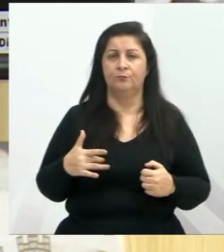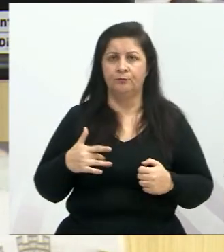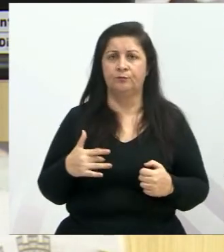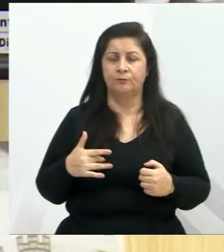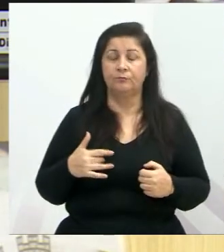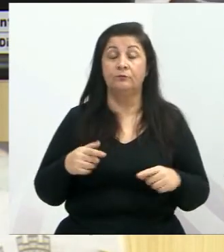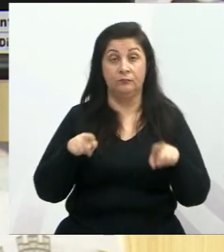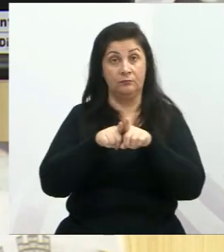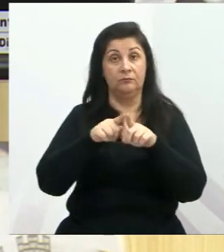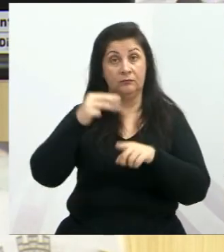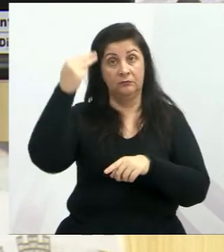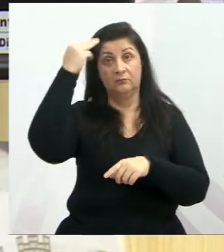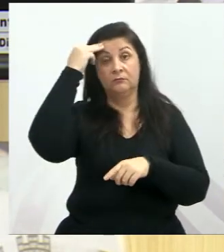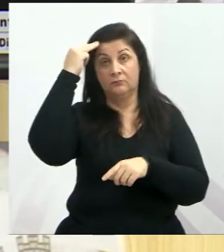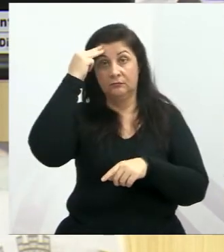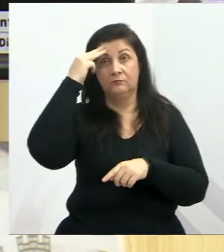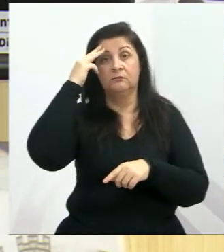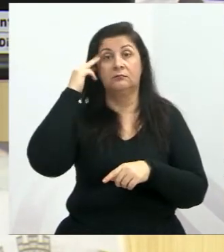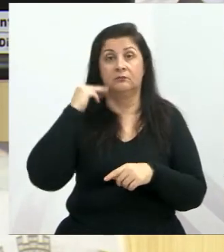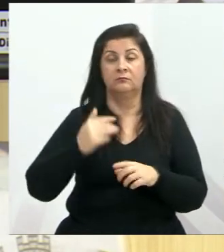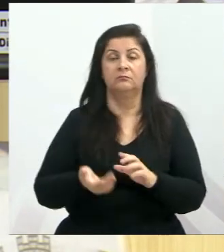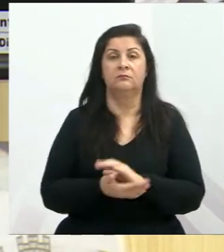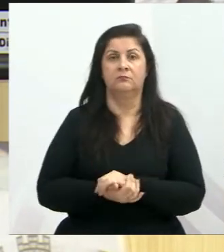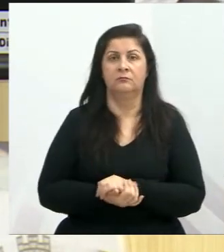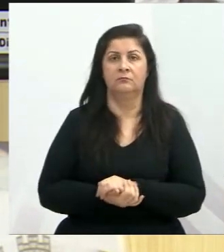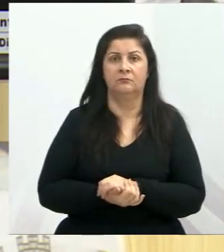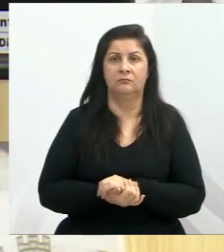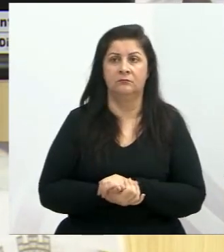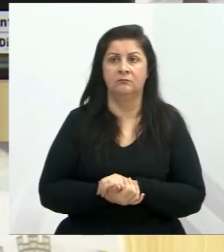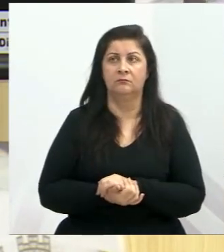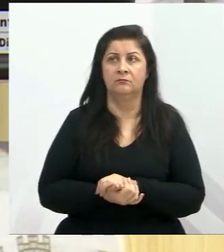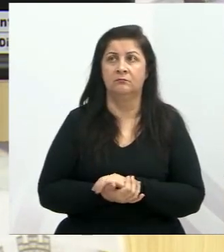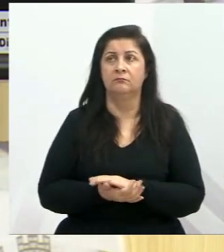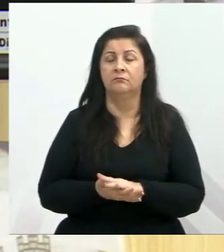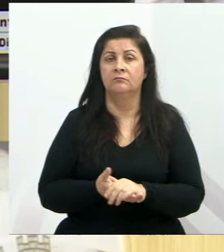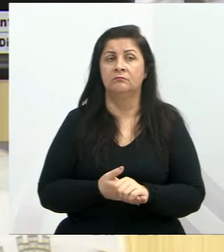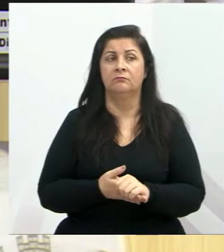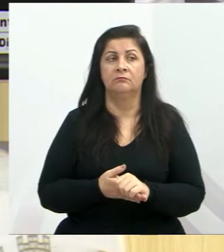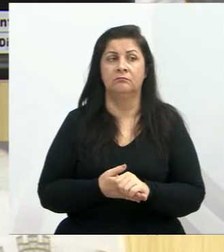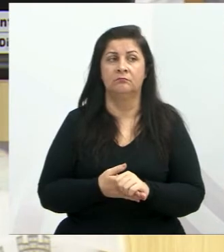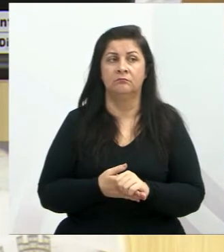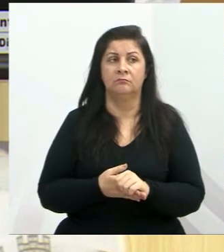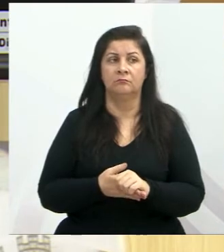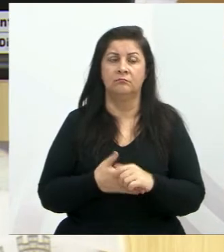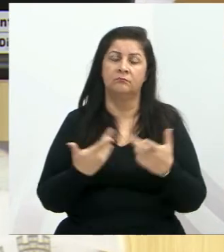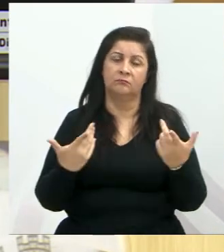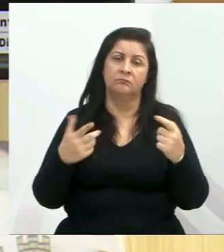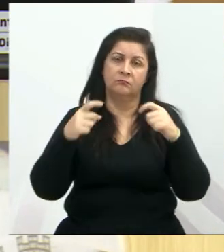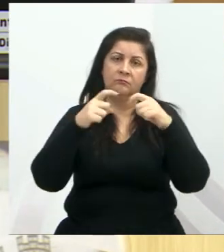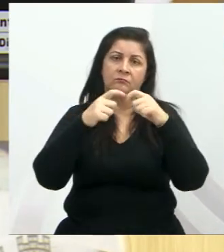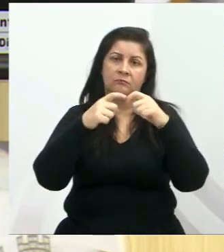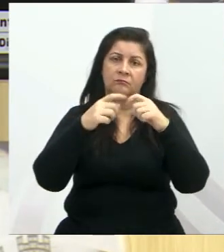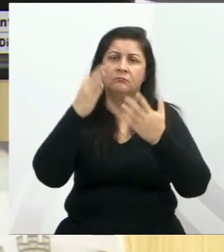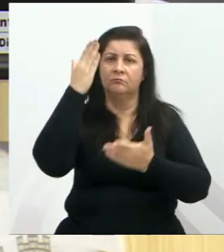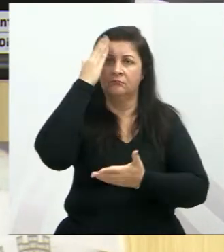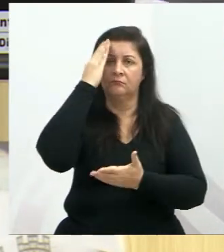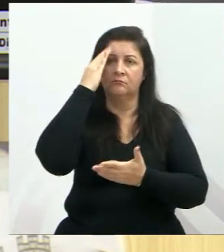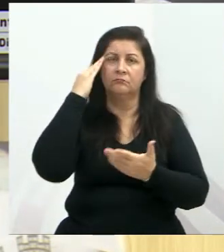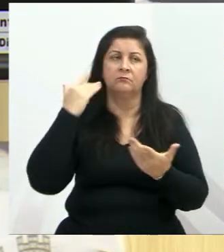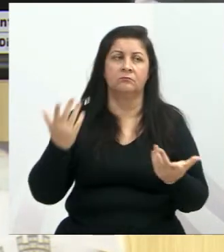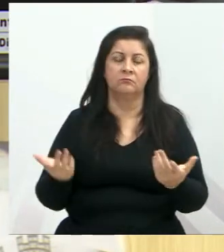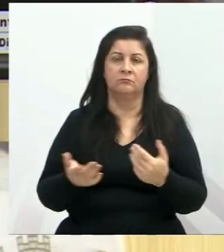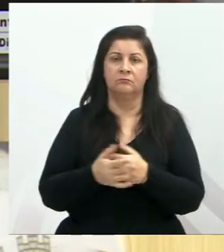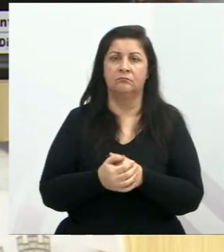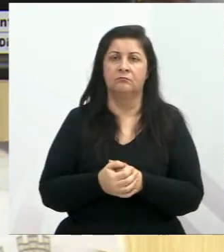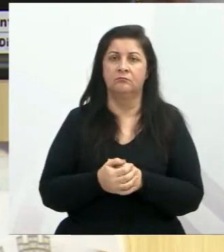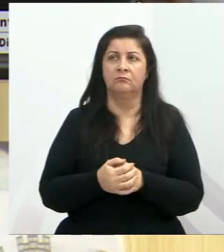o corpo, como também para a nossa mente. E o doutor até sabe muito bem disso, né? Uma pessoa